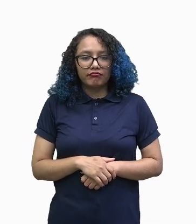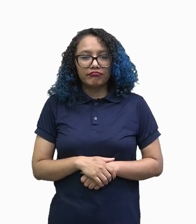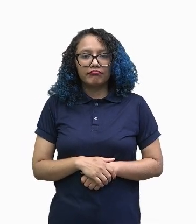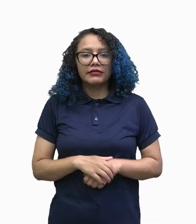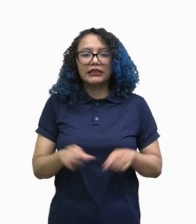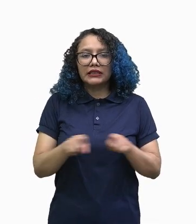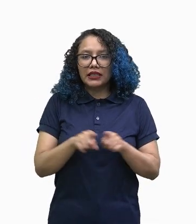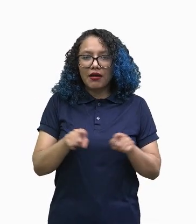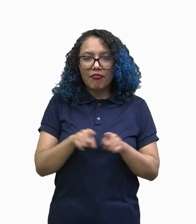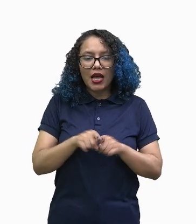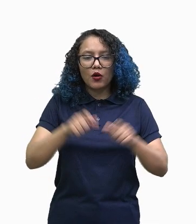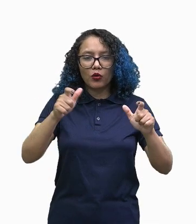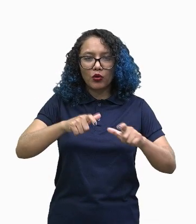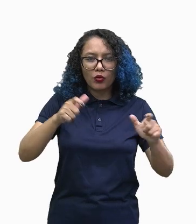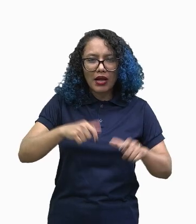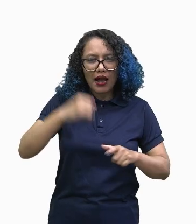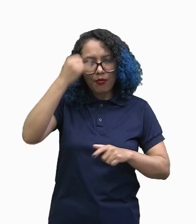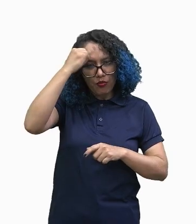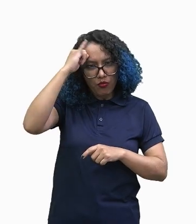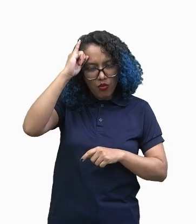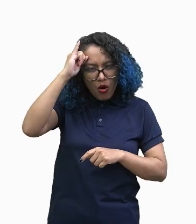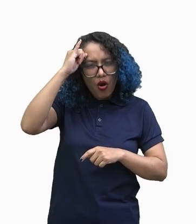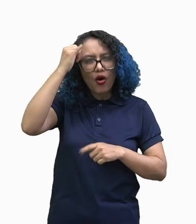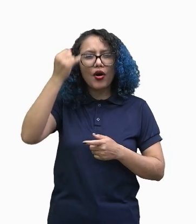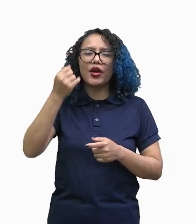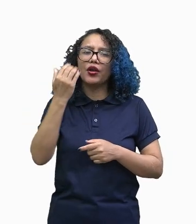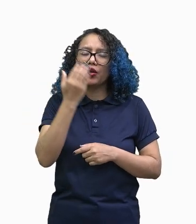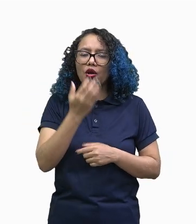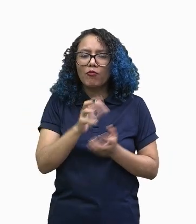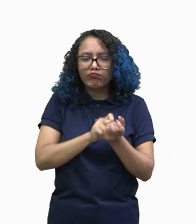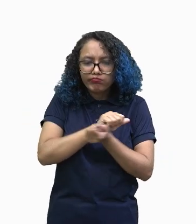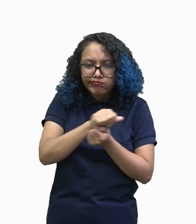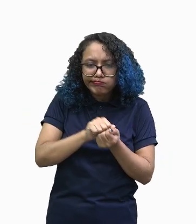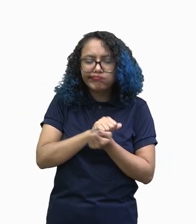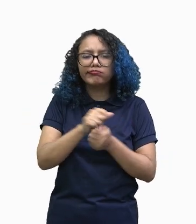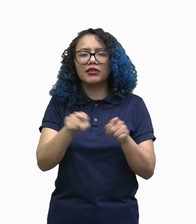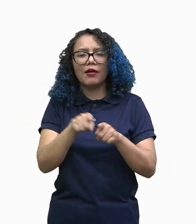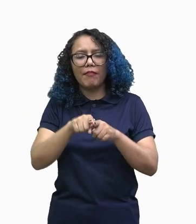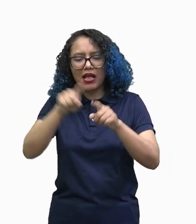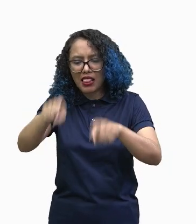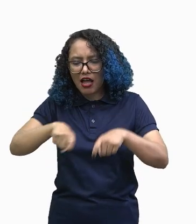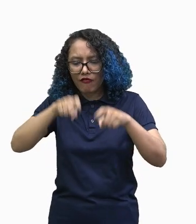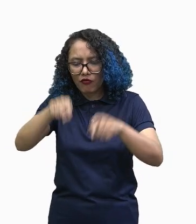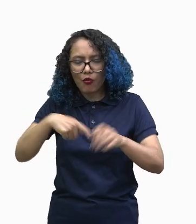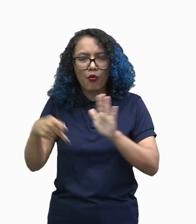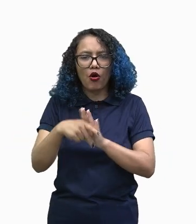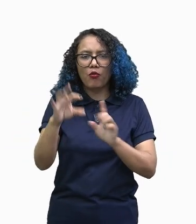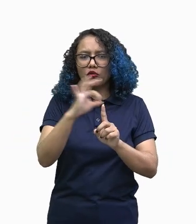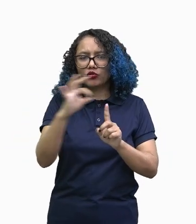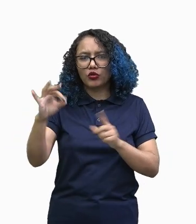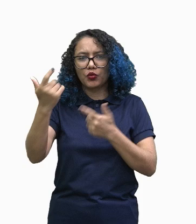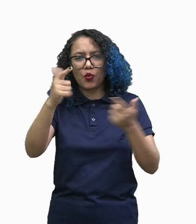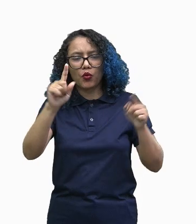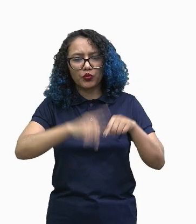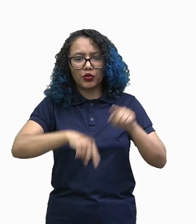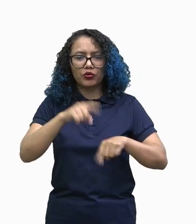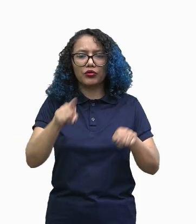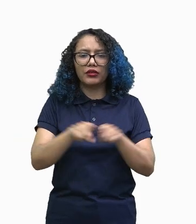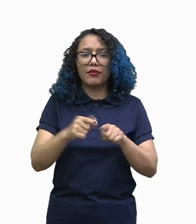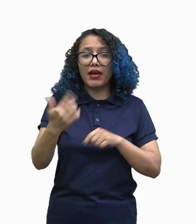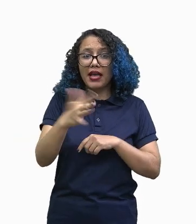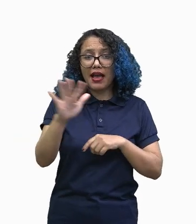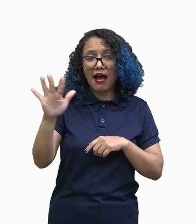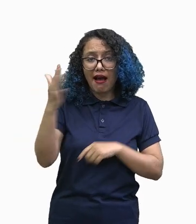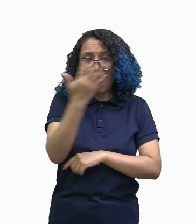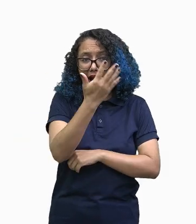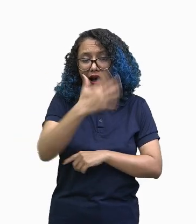de pastagens para a pecuária e de lavouras como soja, né? Entre outras também culturas, e redução de áreas